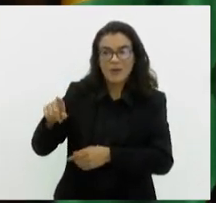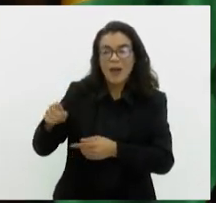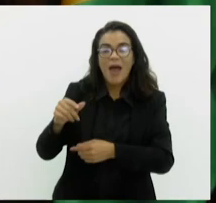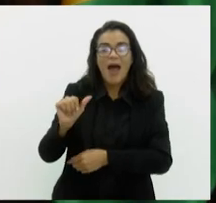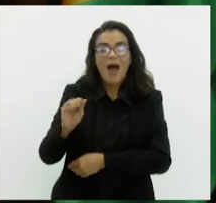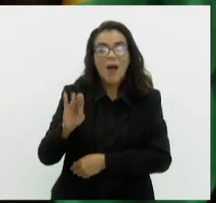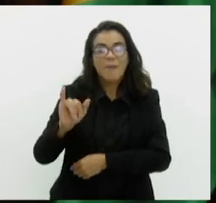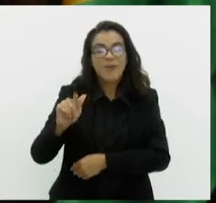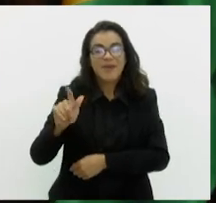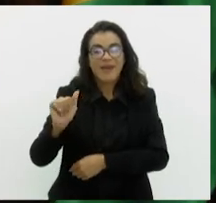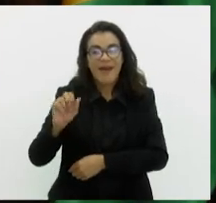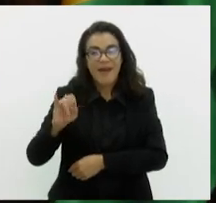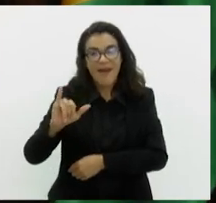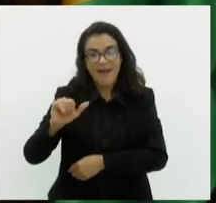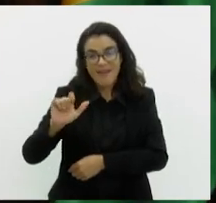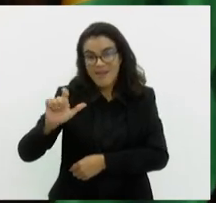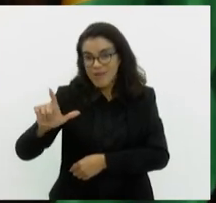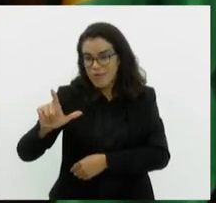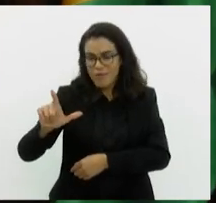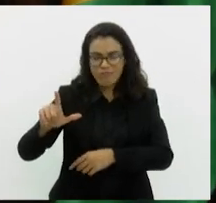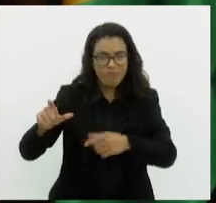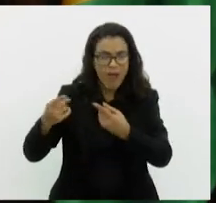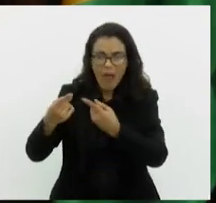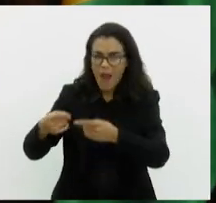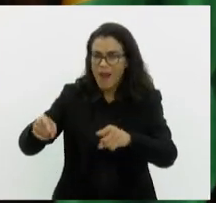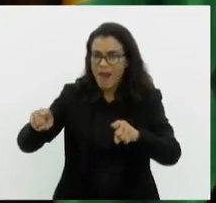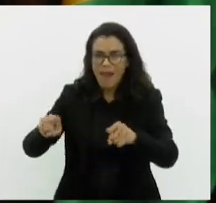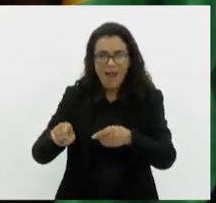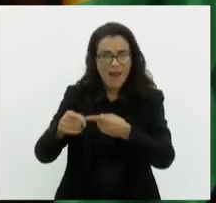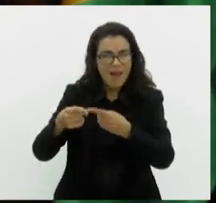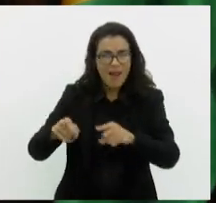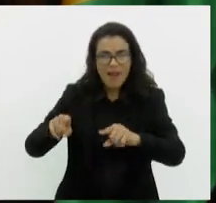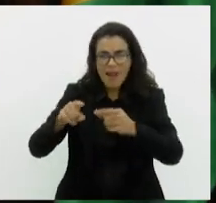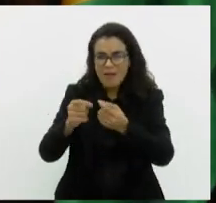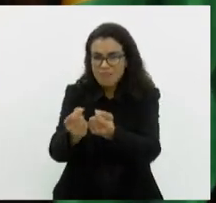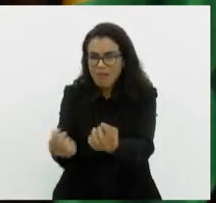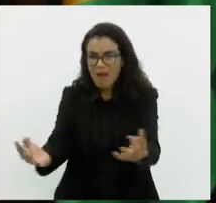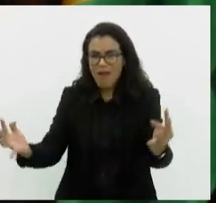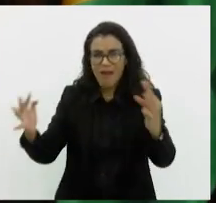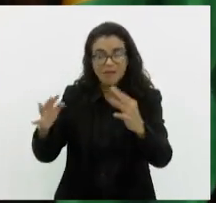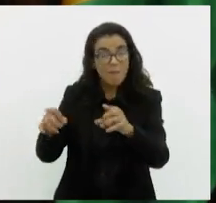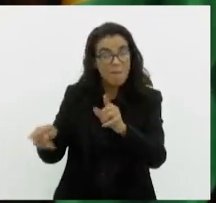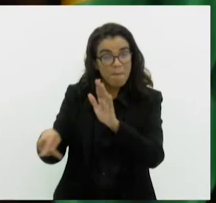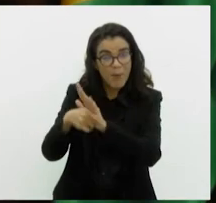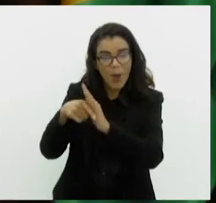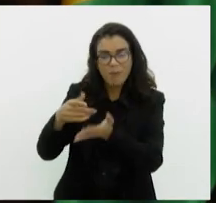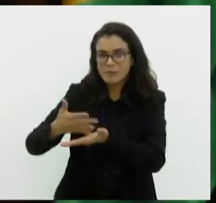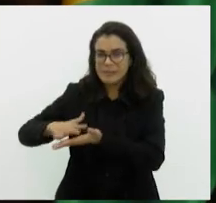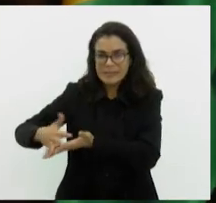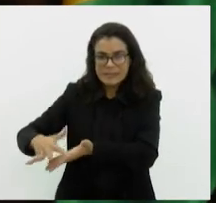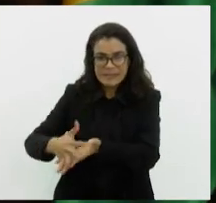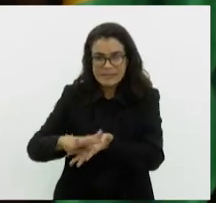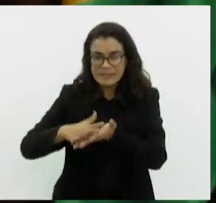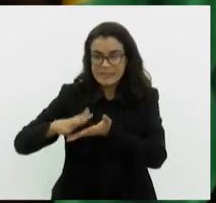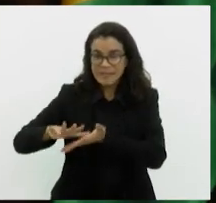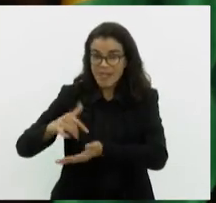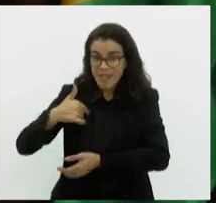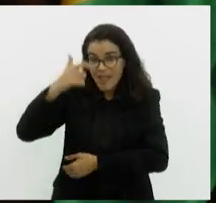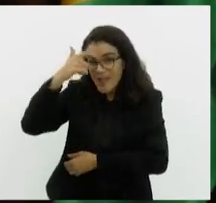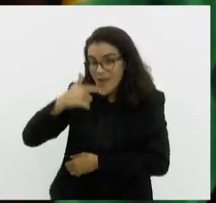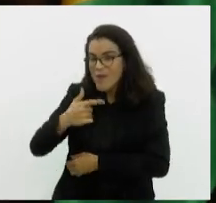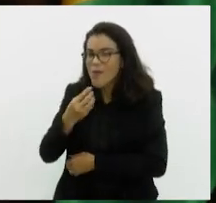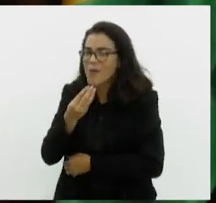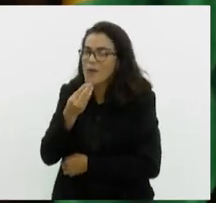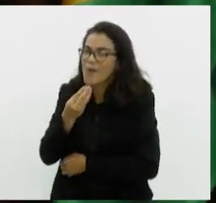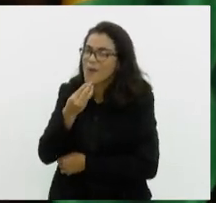Abigail Moura, que influenciou as grandes orquestras de samba desse país, e tive a